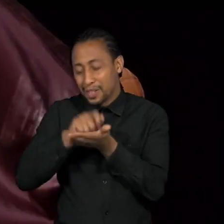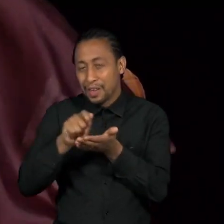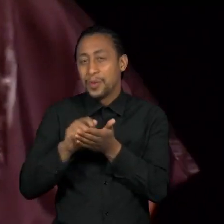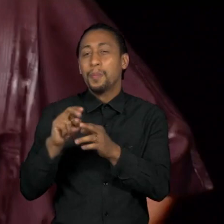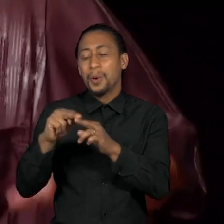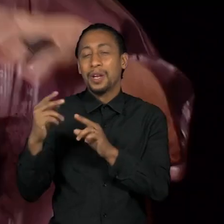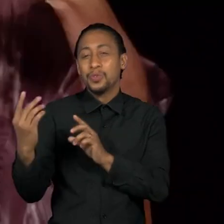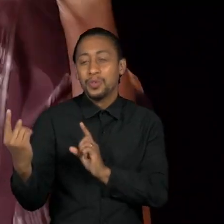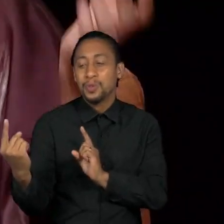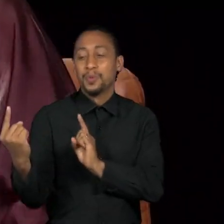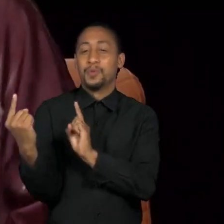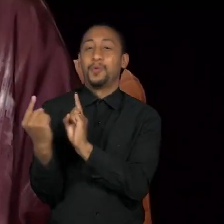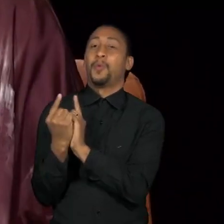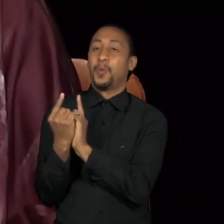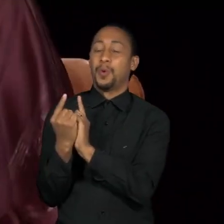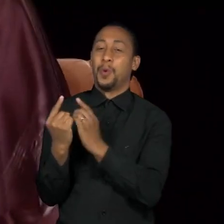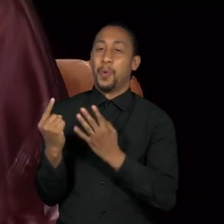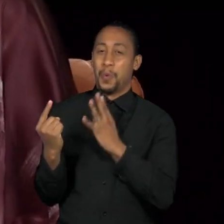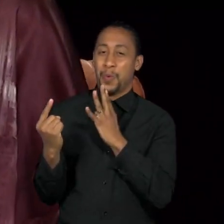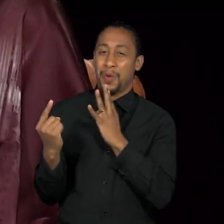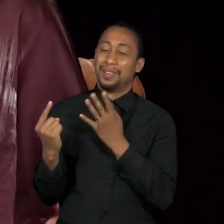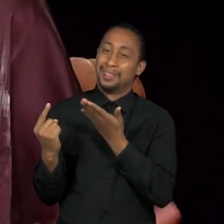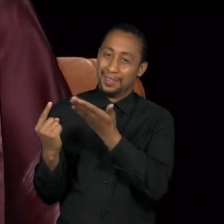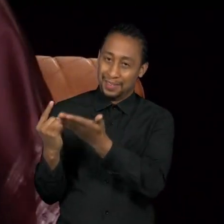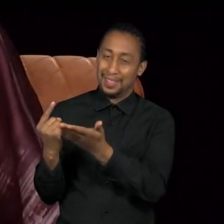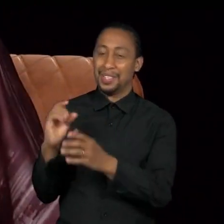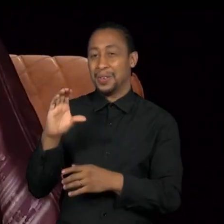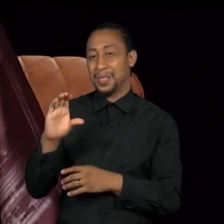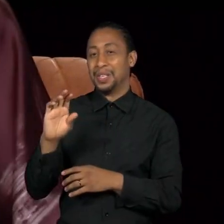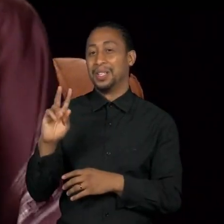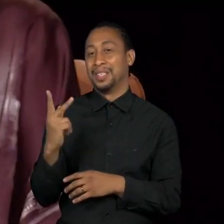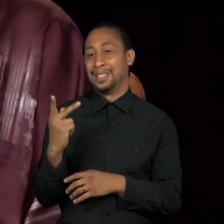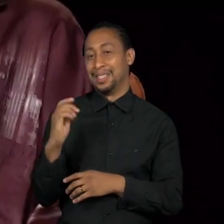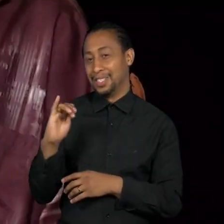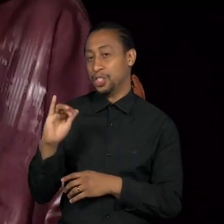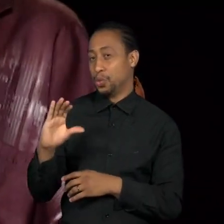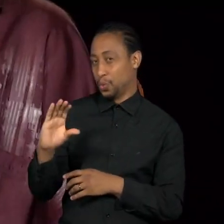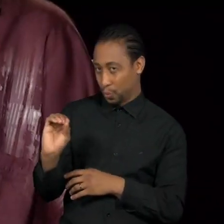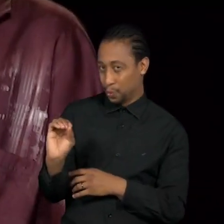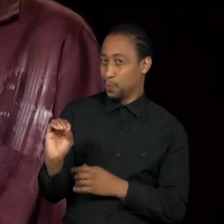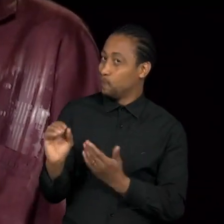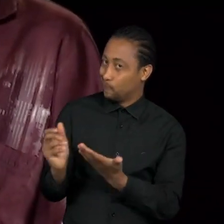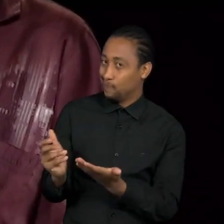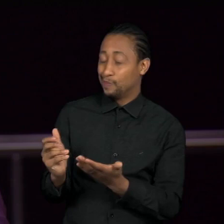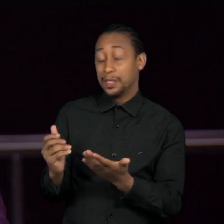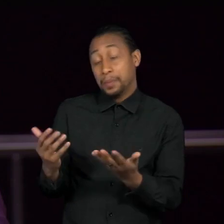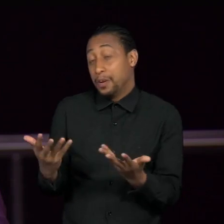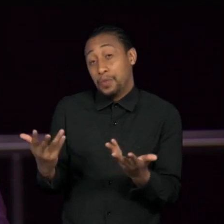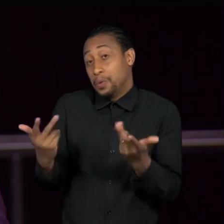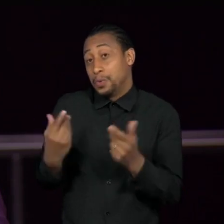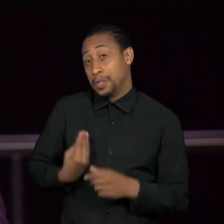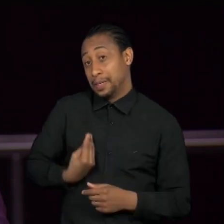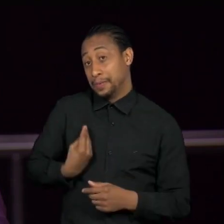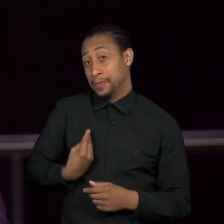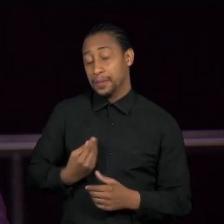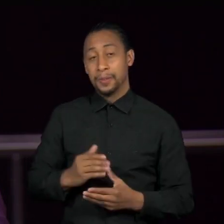né, porque é tudo tão, né, maravilhoso na vida da gente. Mas o melhor material para se fazer